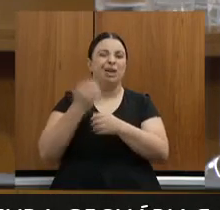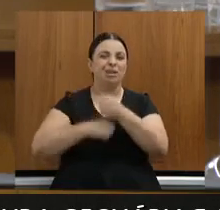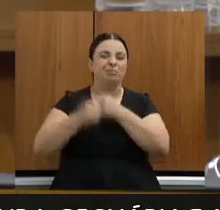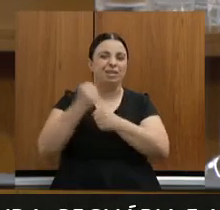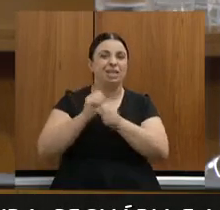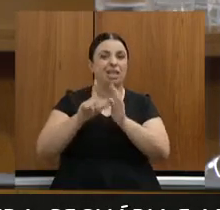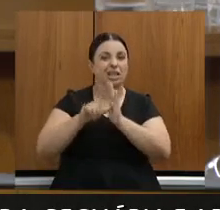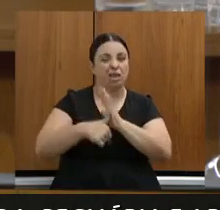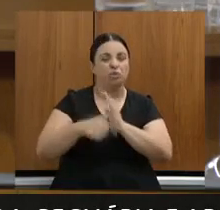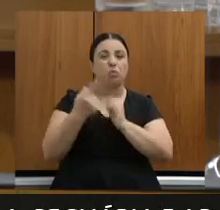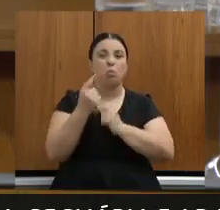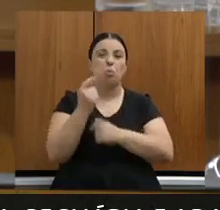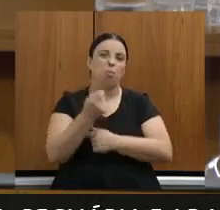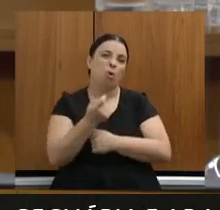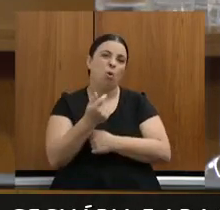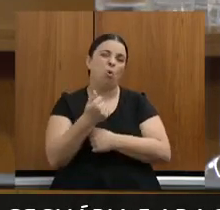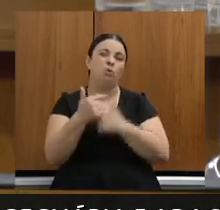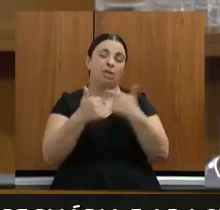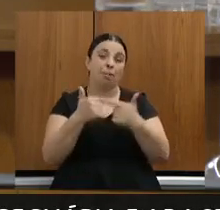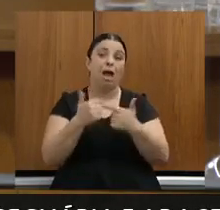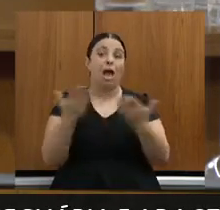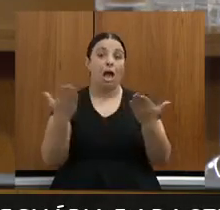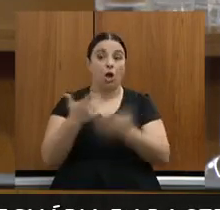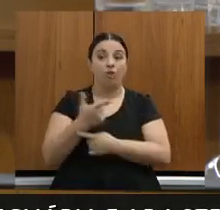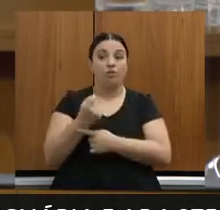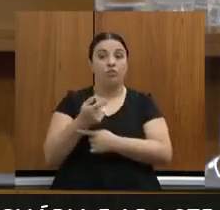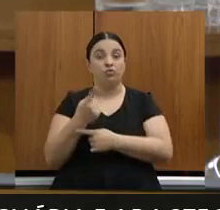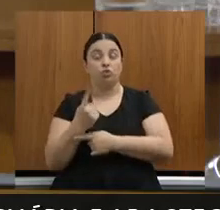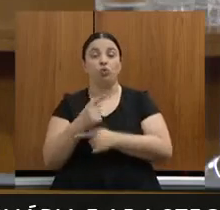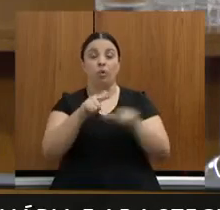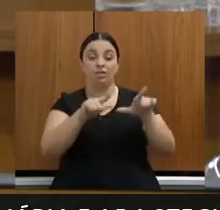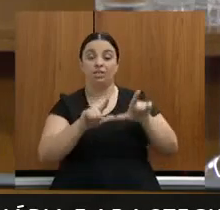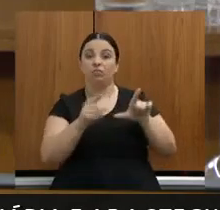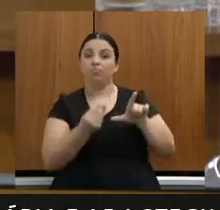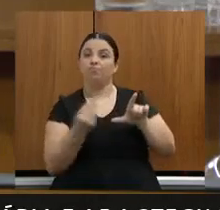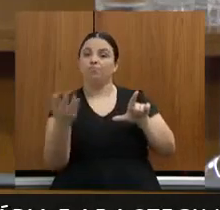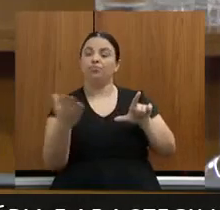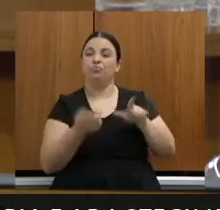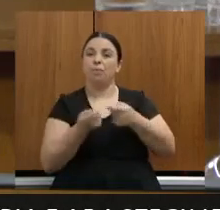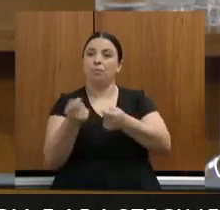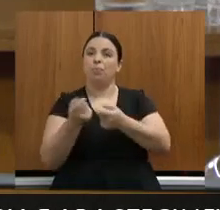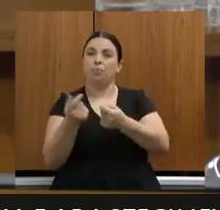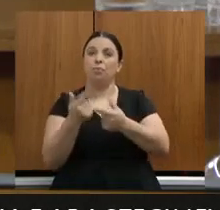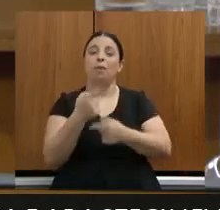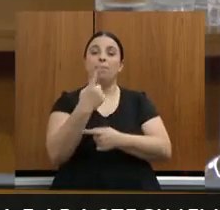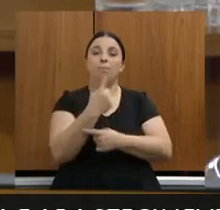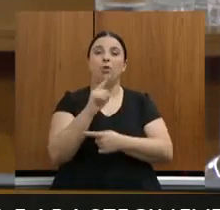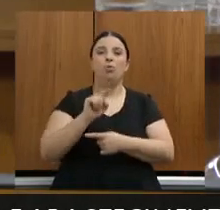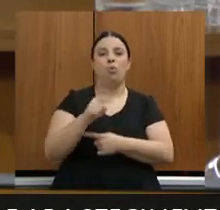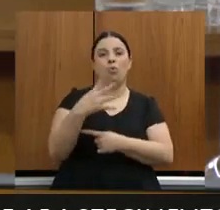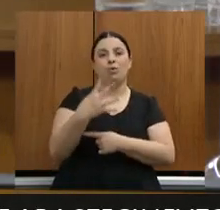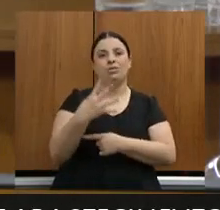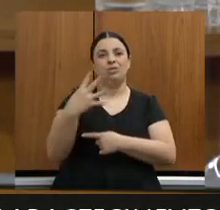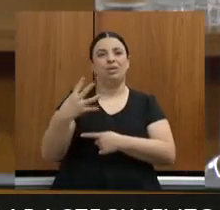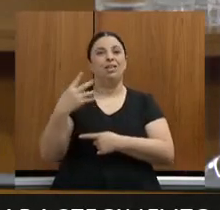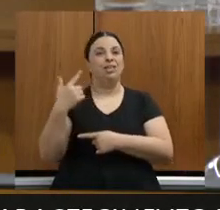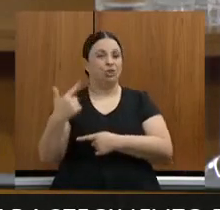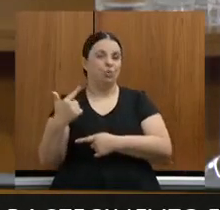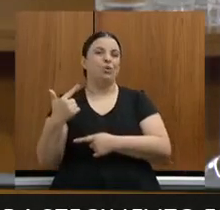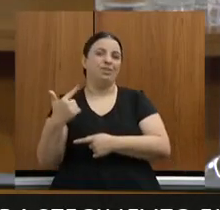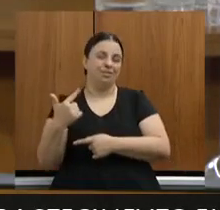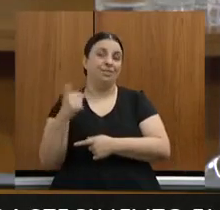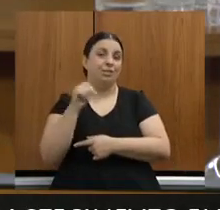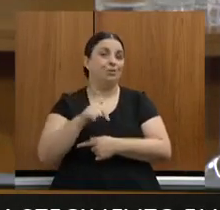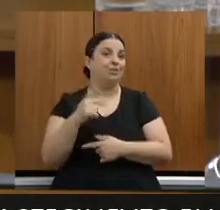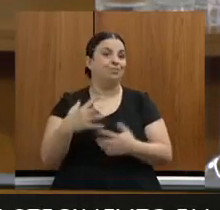em 2021 nós vamos atingirá e1442 títulos entregues então para nós é